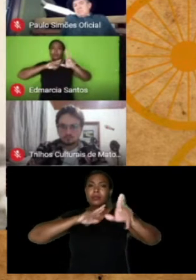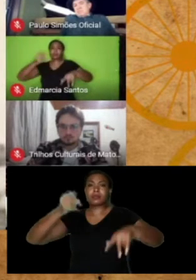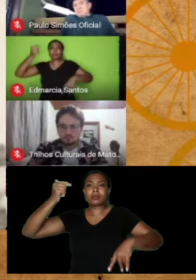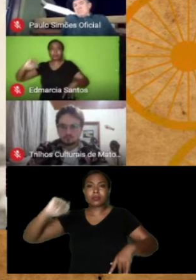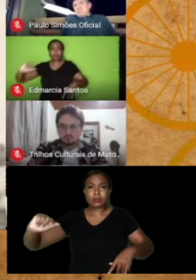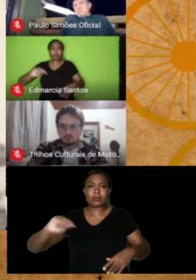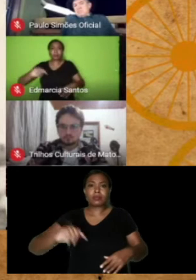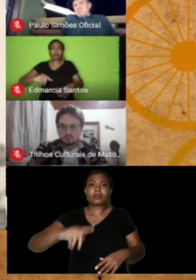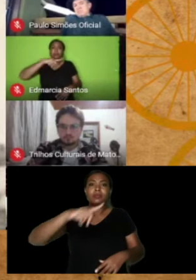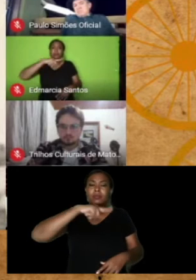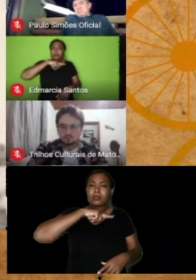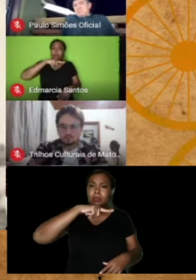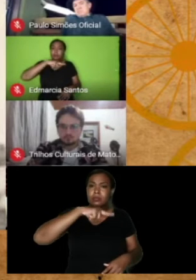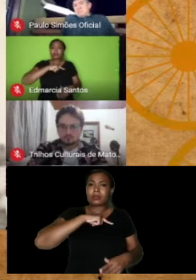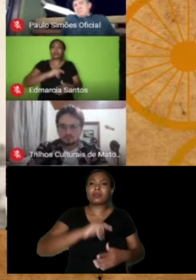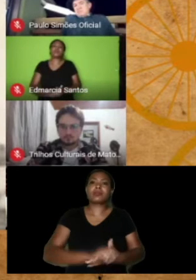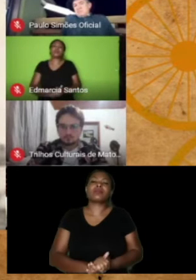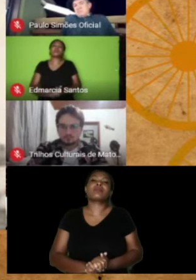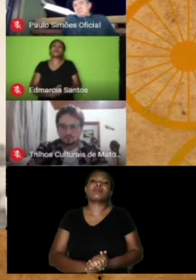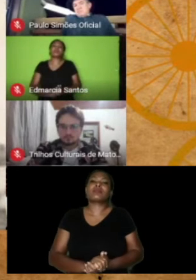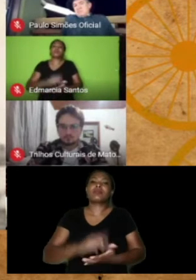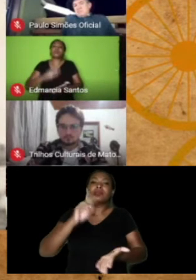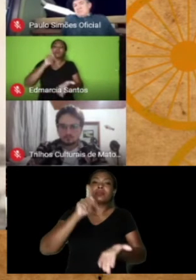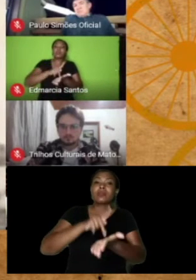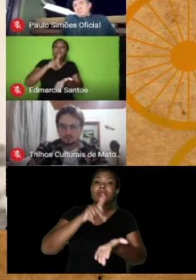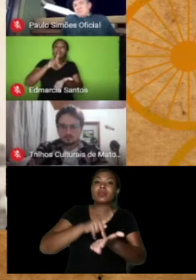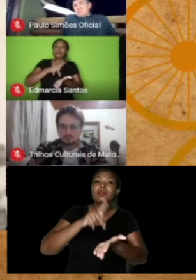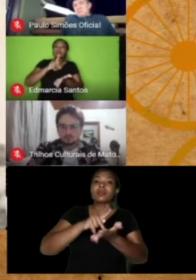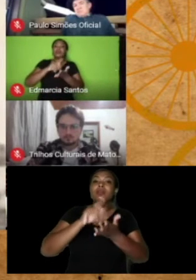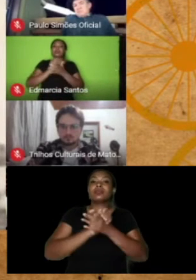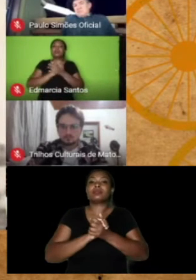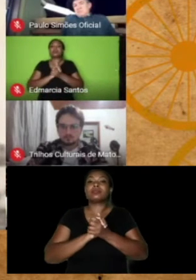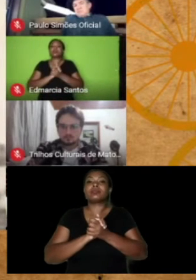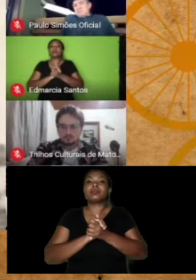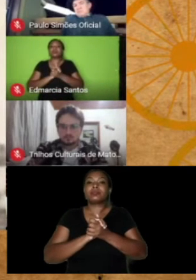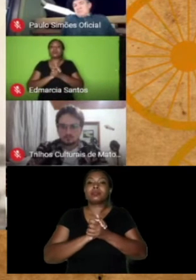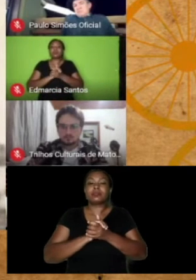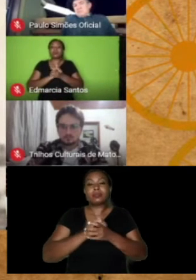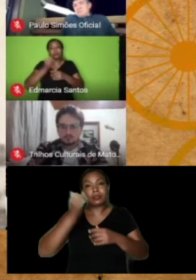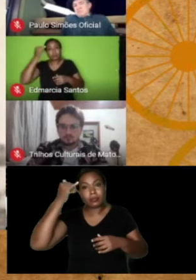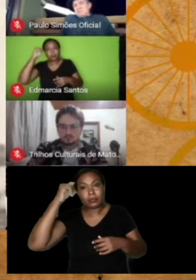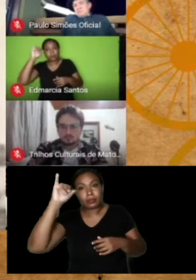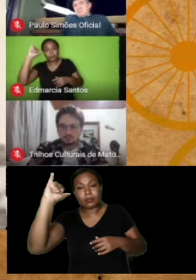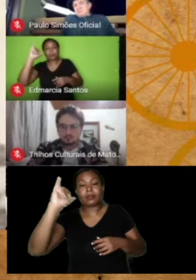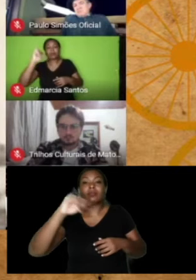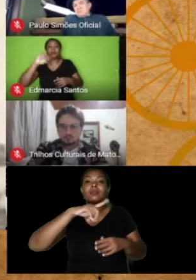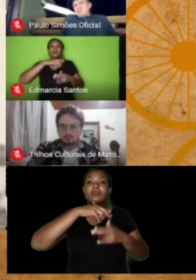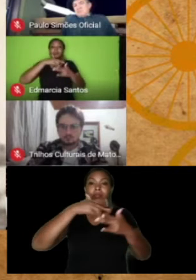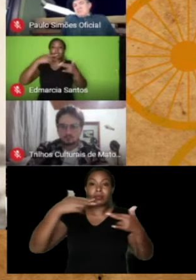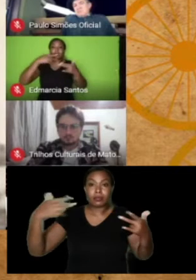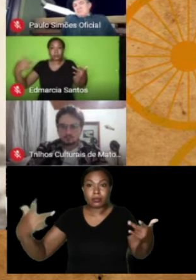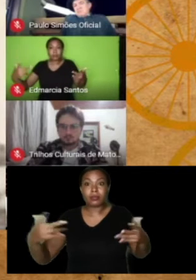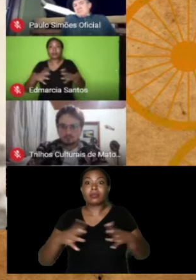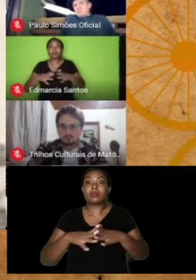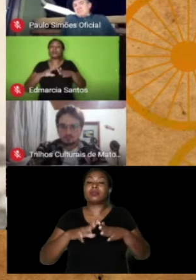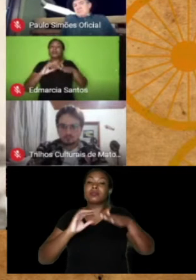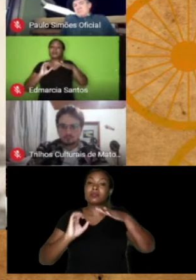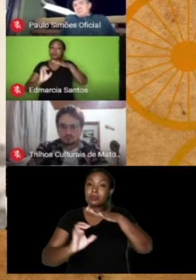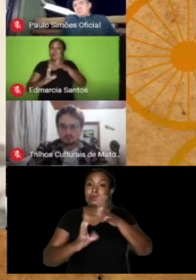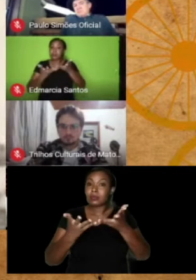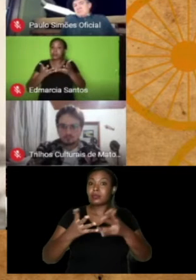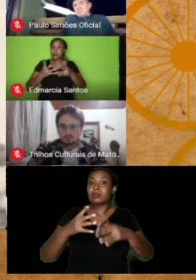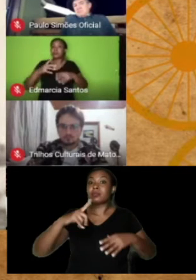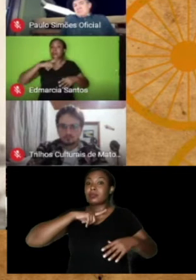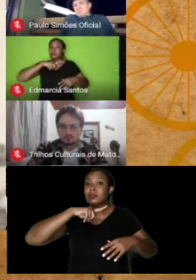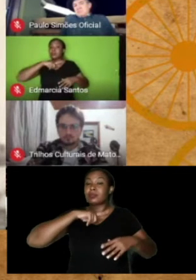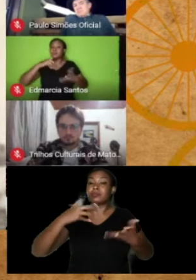Nós temos o elemento, né, nativo, nós temos a vacaria, mas nós temos essa multinacionalidade em nosso sangue